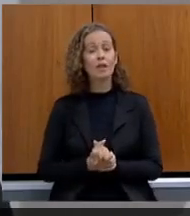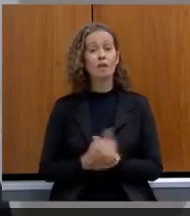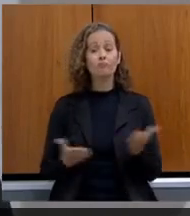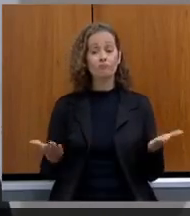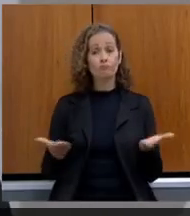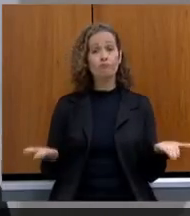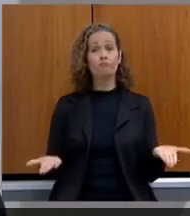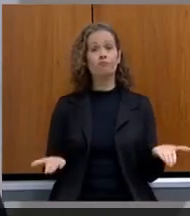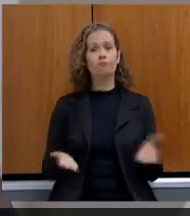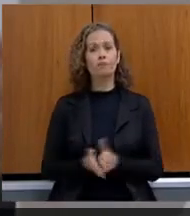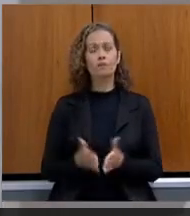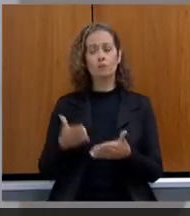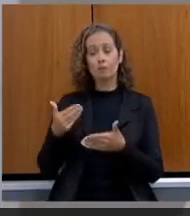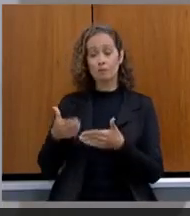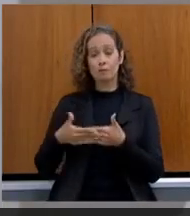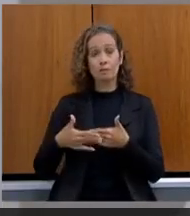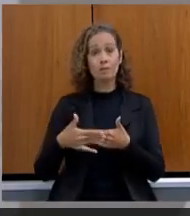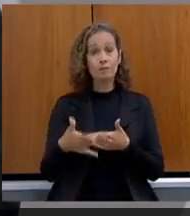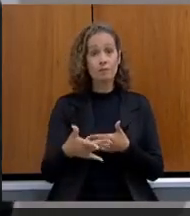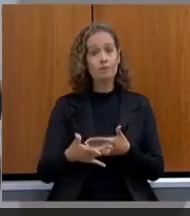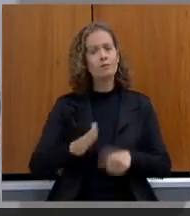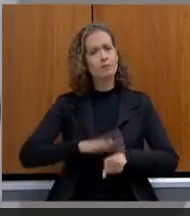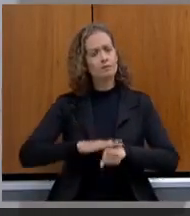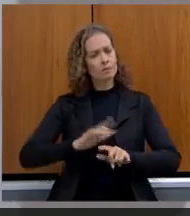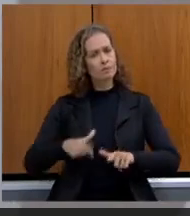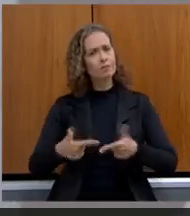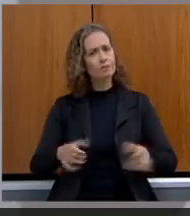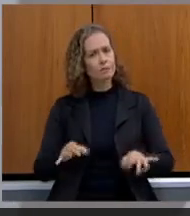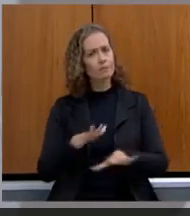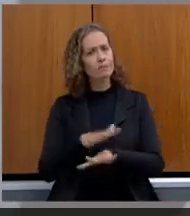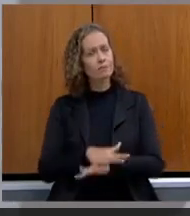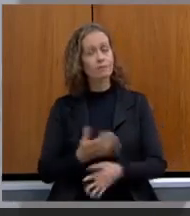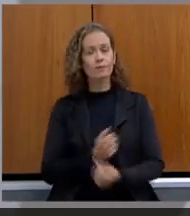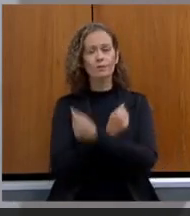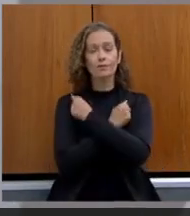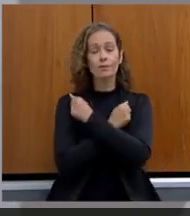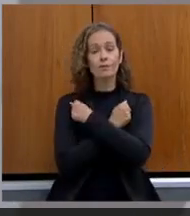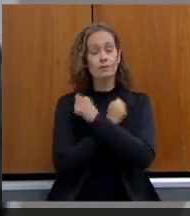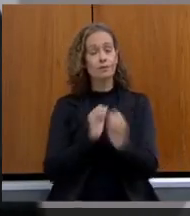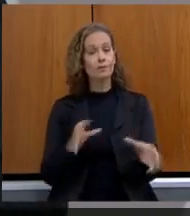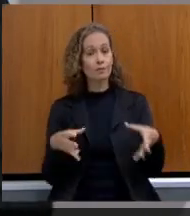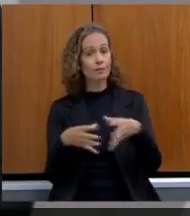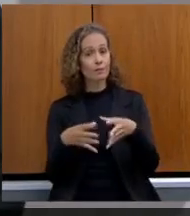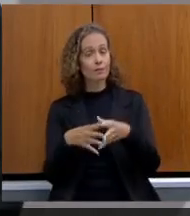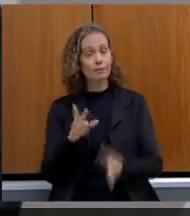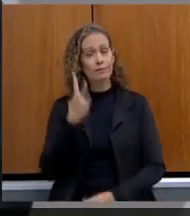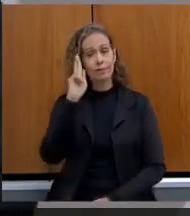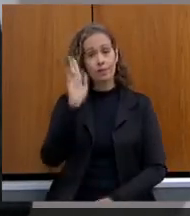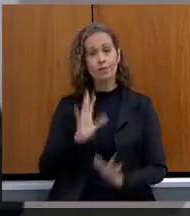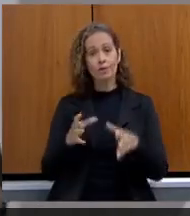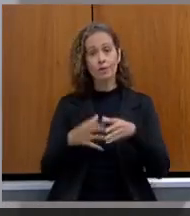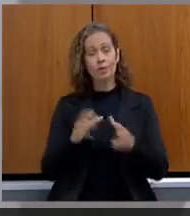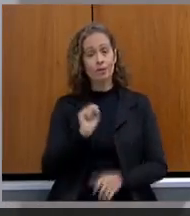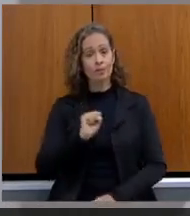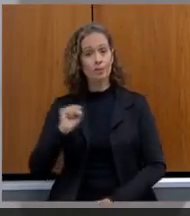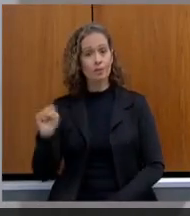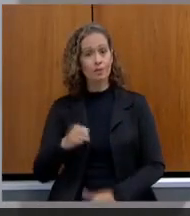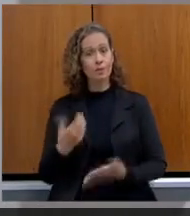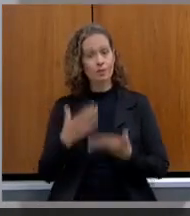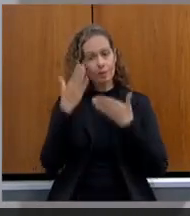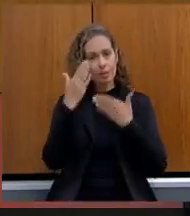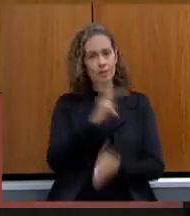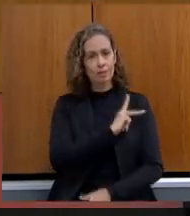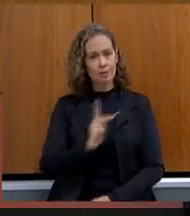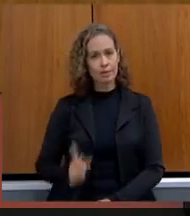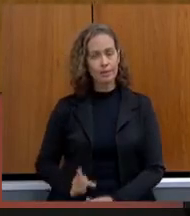fiz e eu executei parabéns a secretária leva o nosso abraço a toda equipe a todos os diretores a todos Superintendência pregado